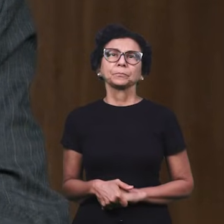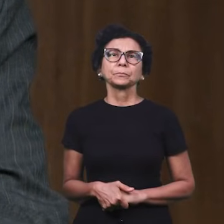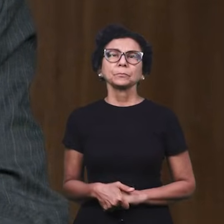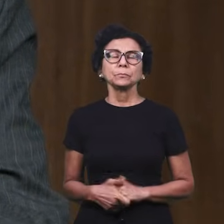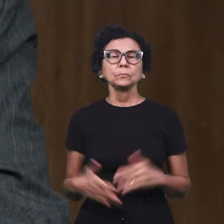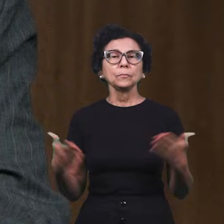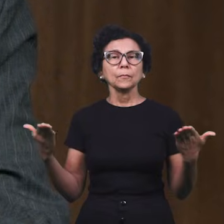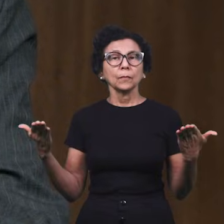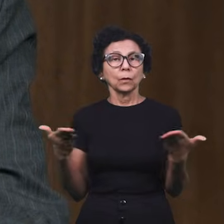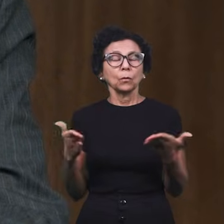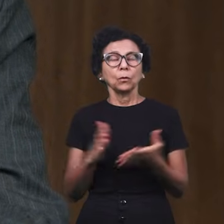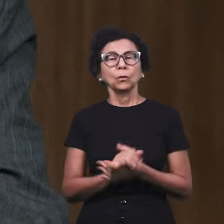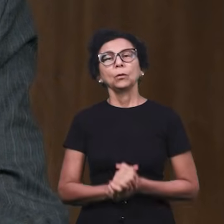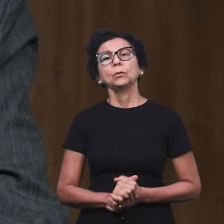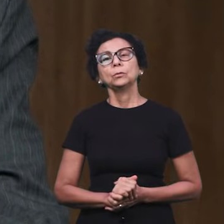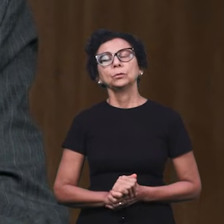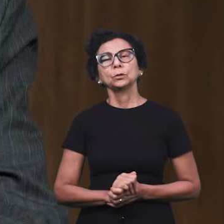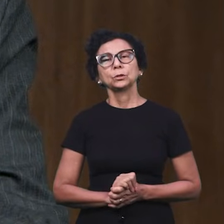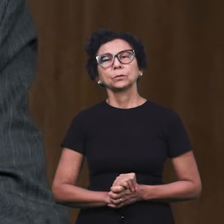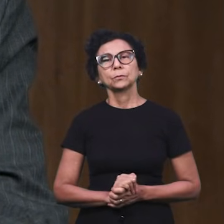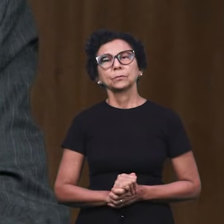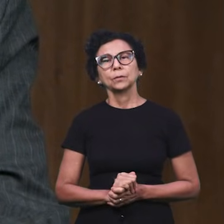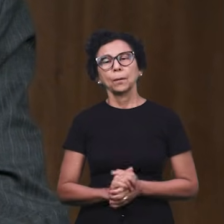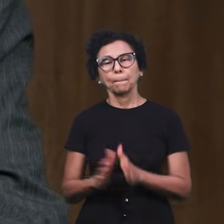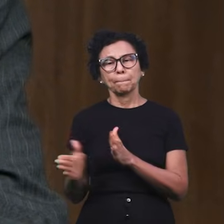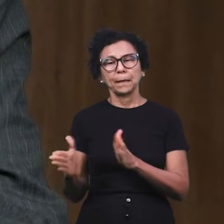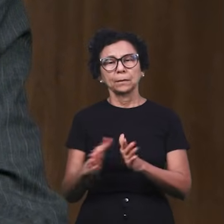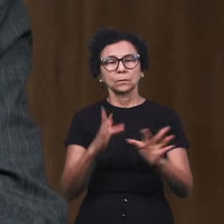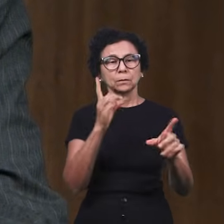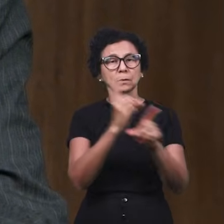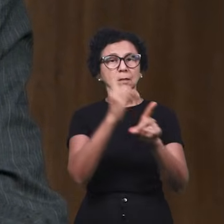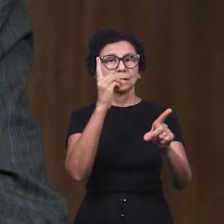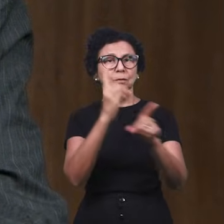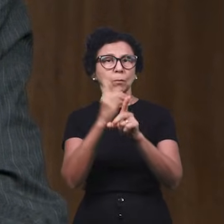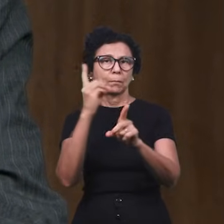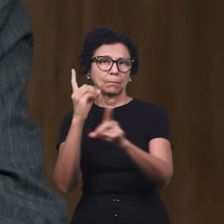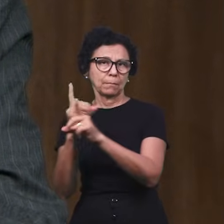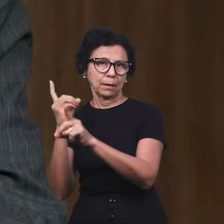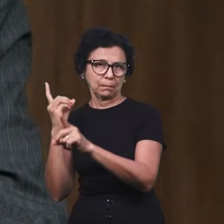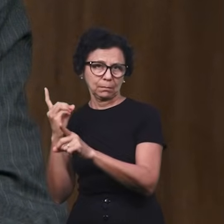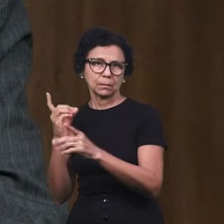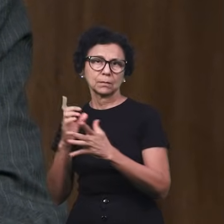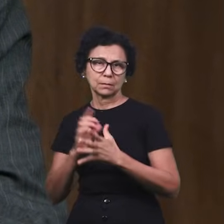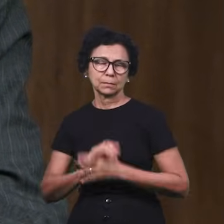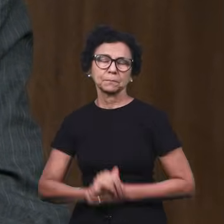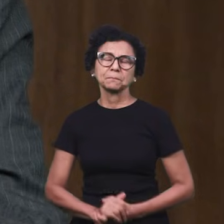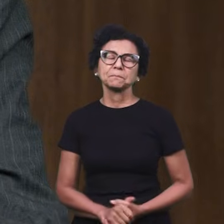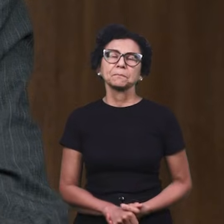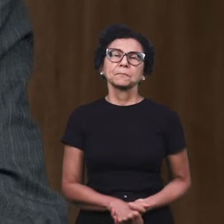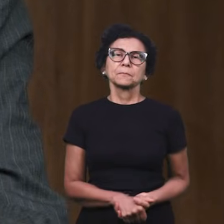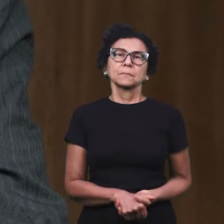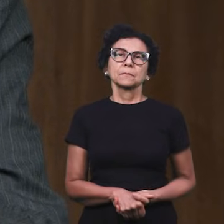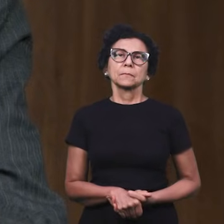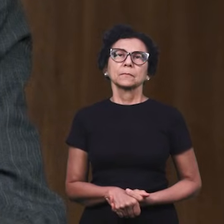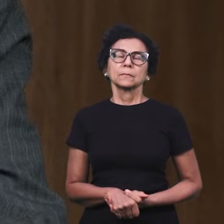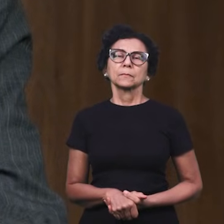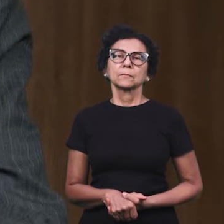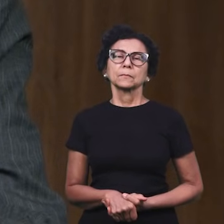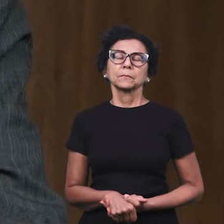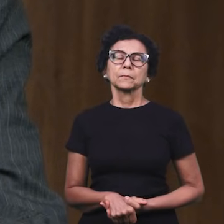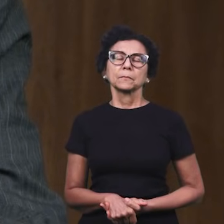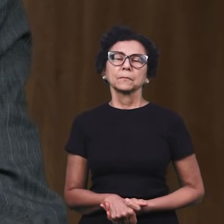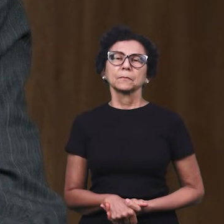viagens marítimas de exploração de novos horizontes, novas terras,